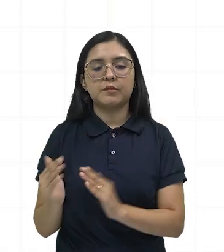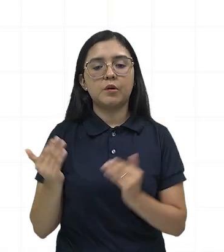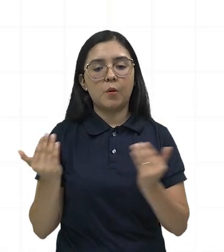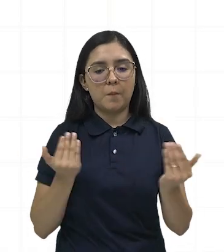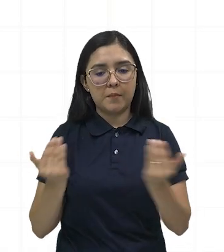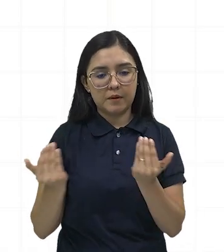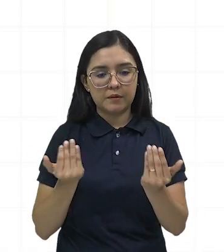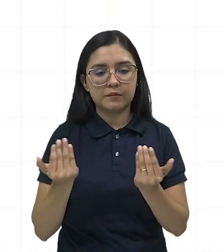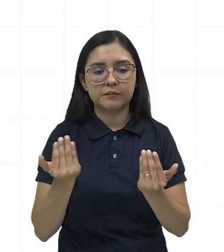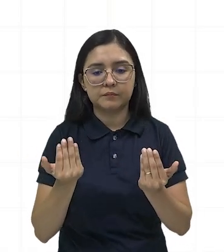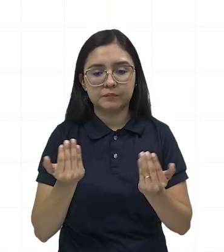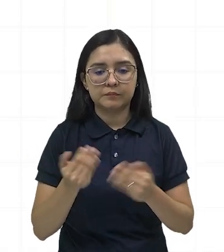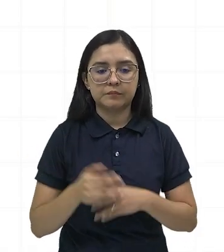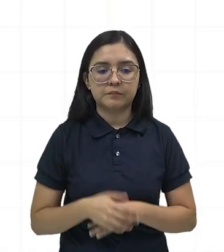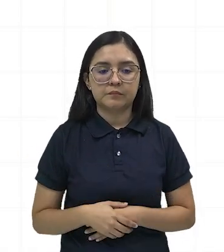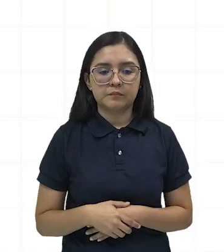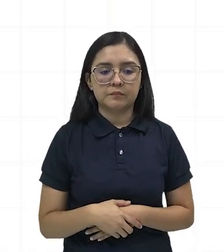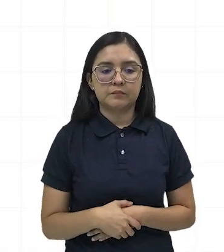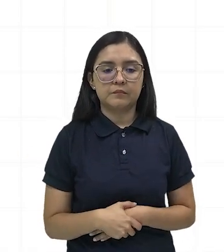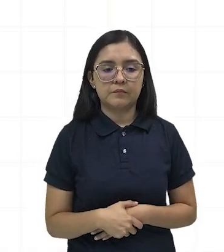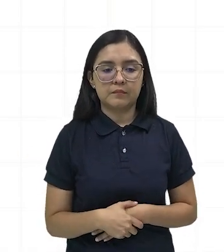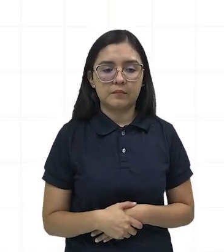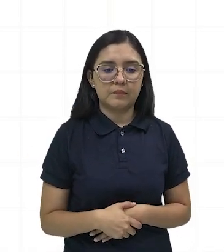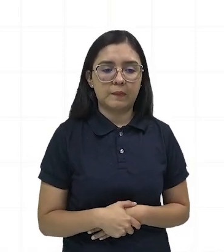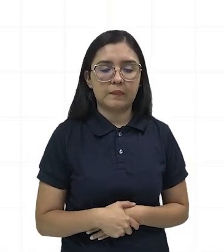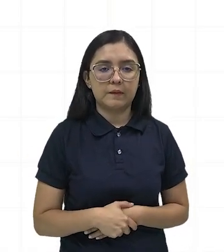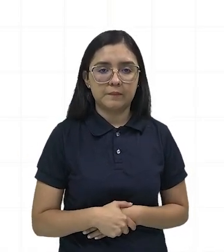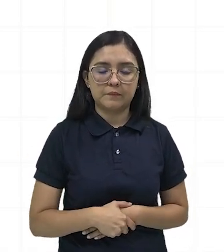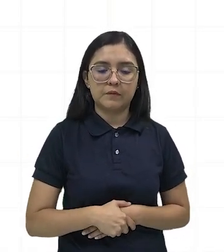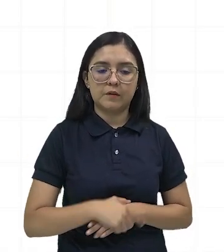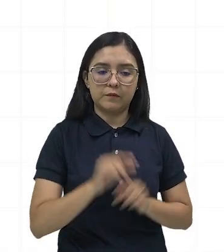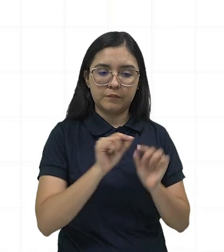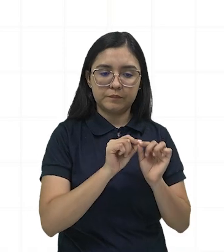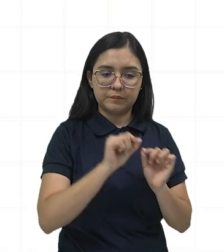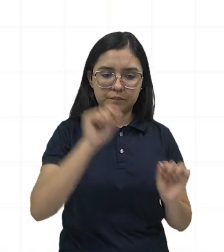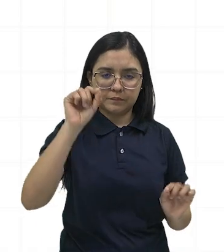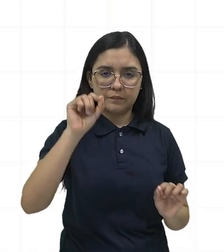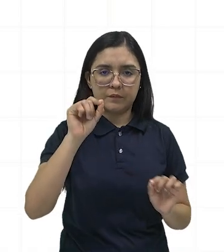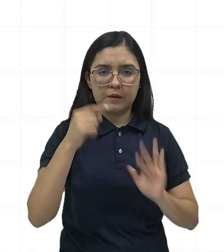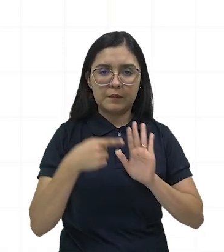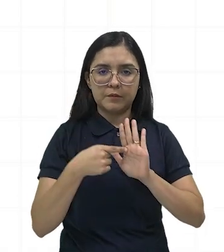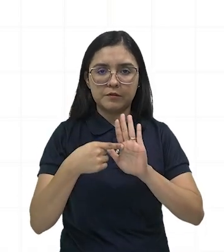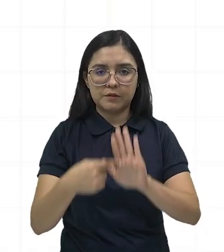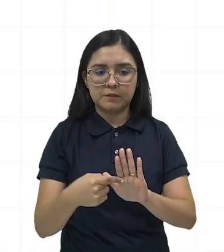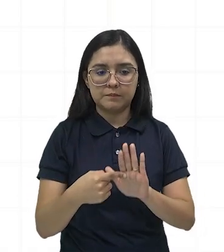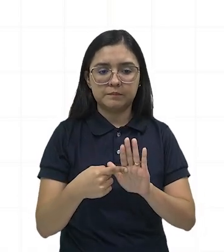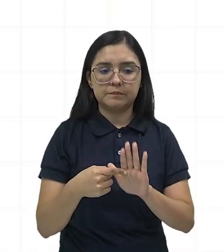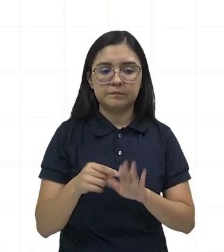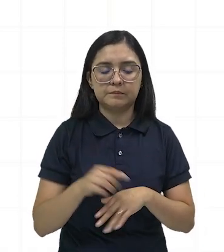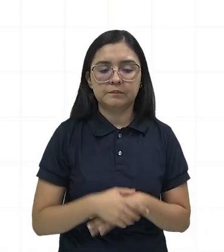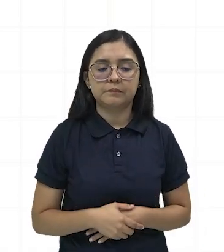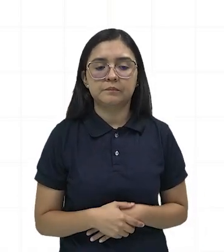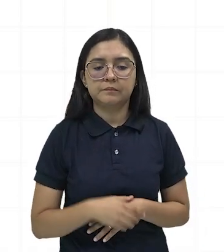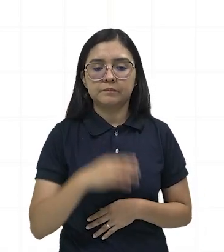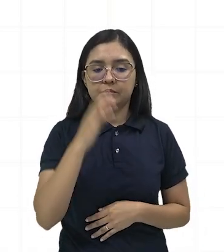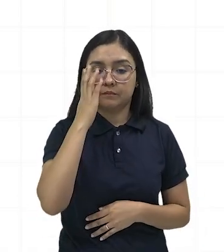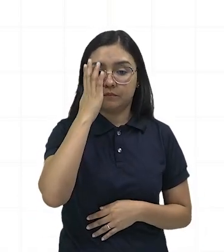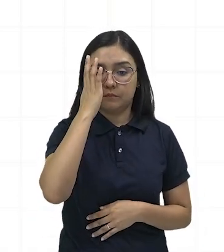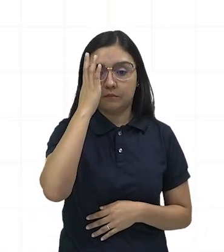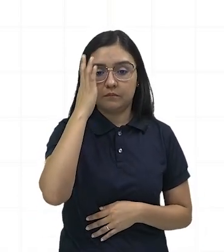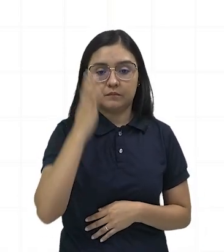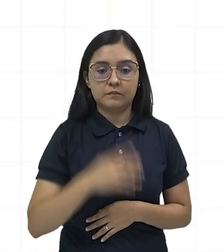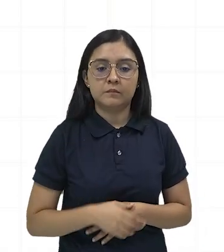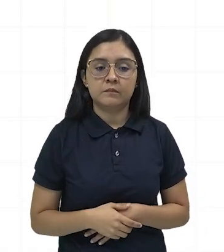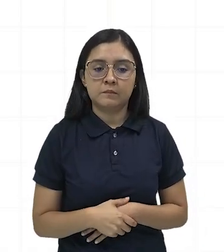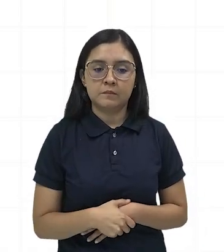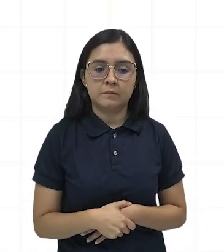com o outro, então eu vou até fazer aqui uma marcação para ficar bem claro, né? De que lado estou falando?